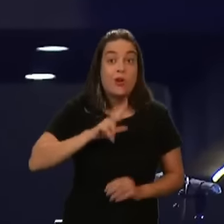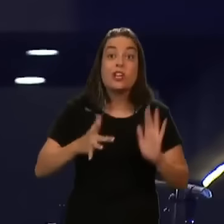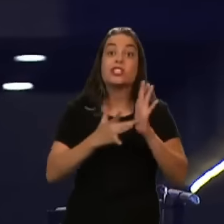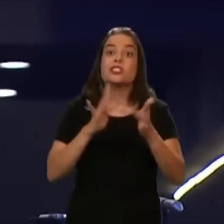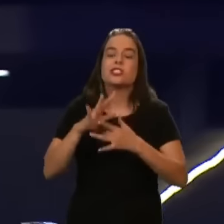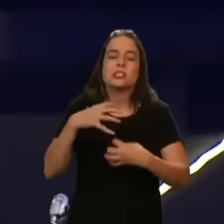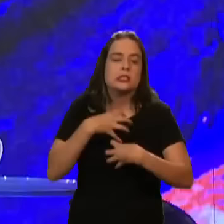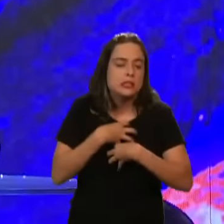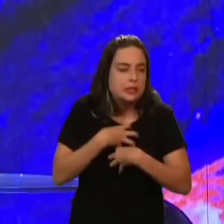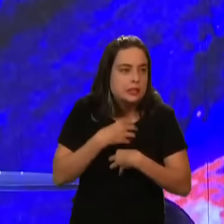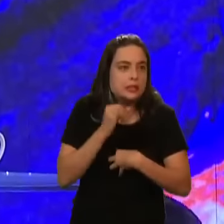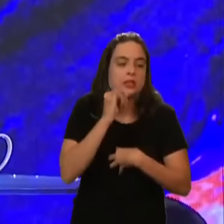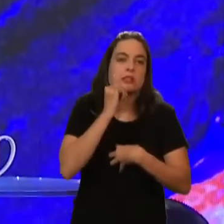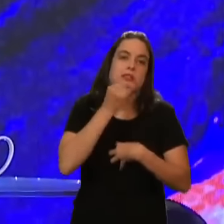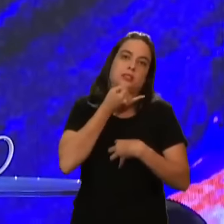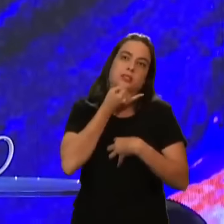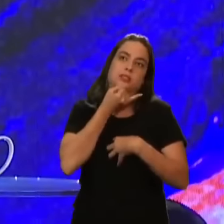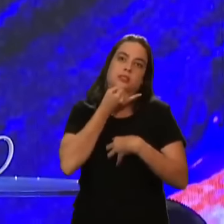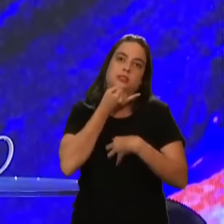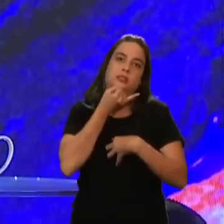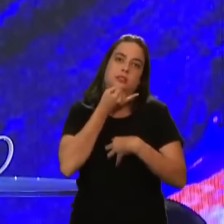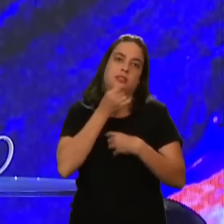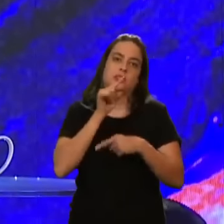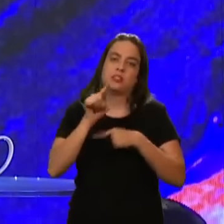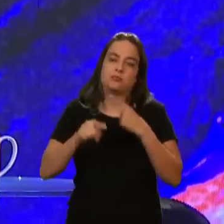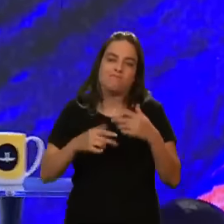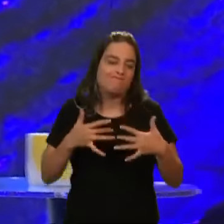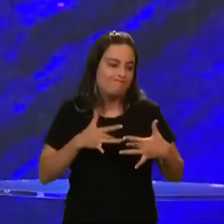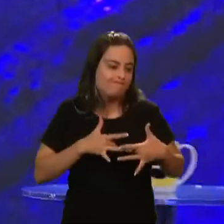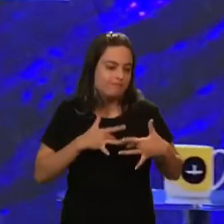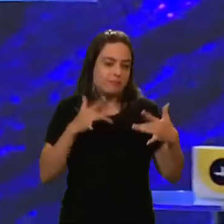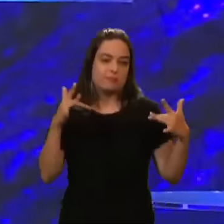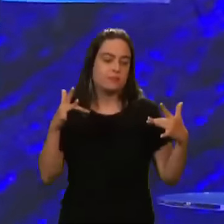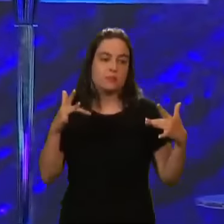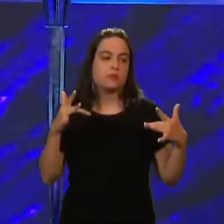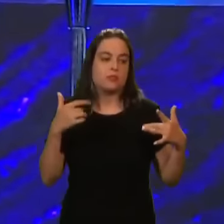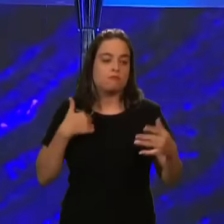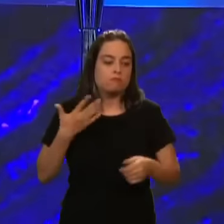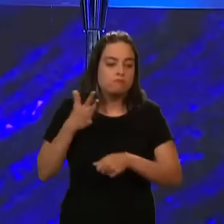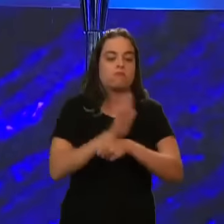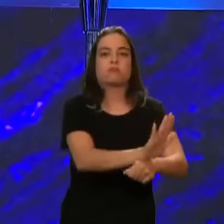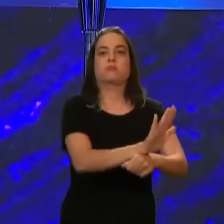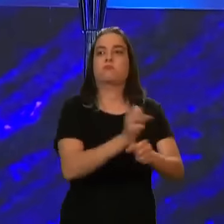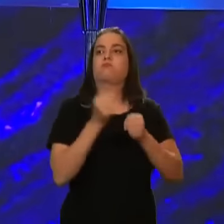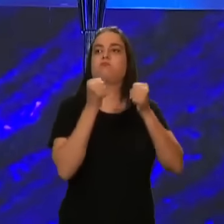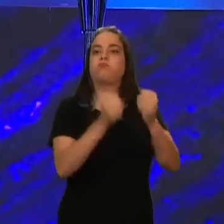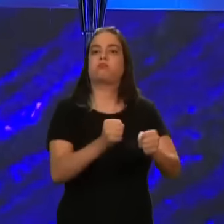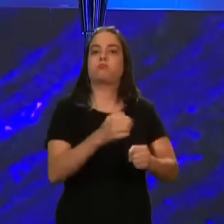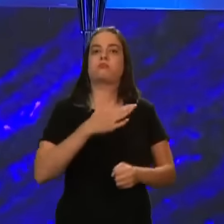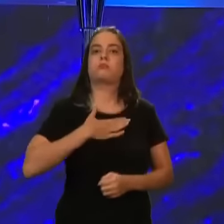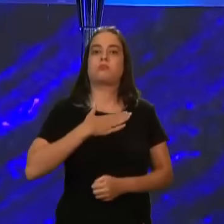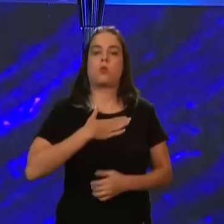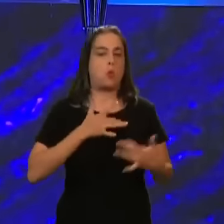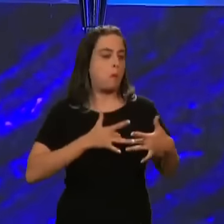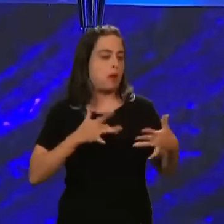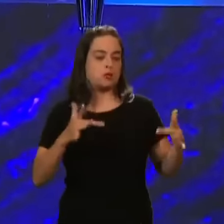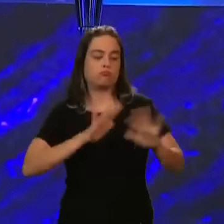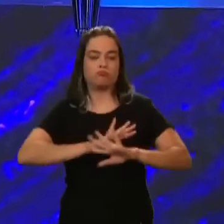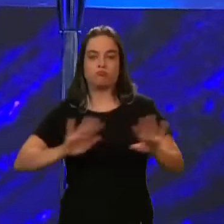sente nossa dor, mas chega uma hora que Ele para de ter compaixão e Ele fala assim: agora eu vou entrar com o meu poder e não com a minha